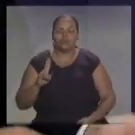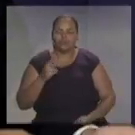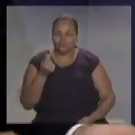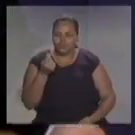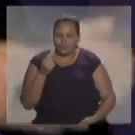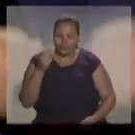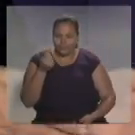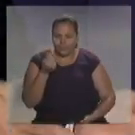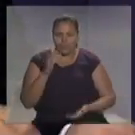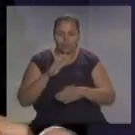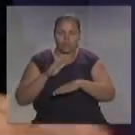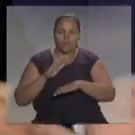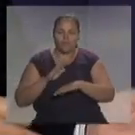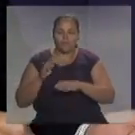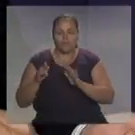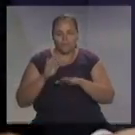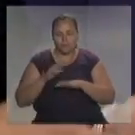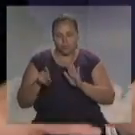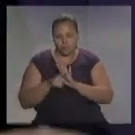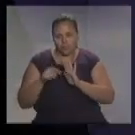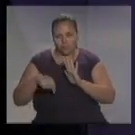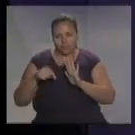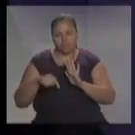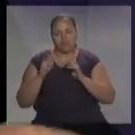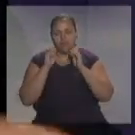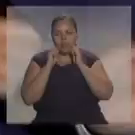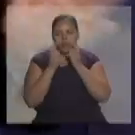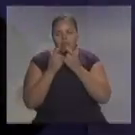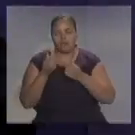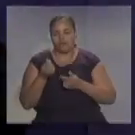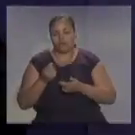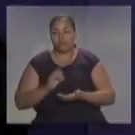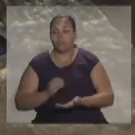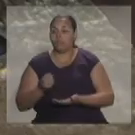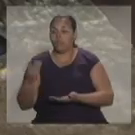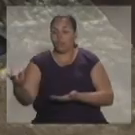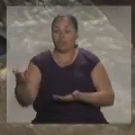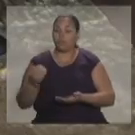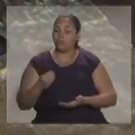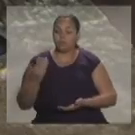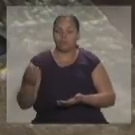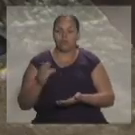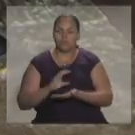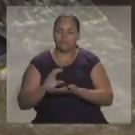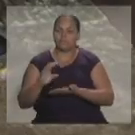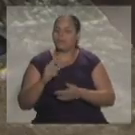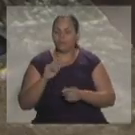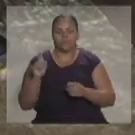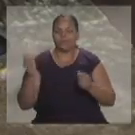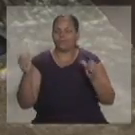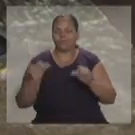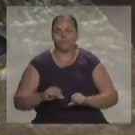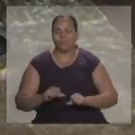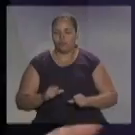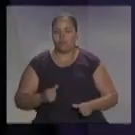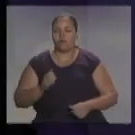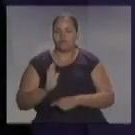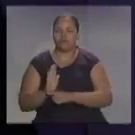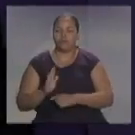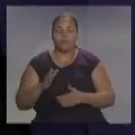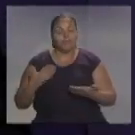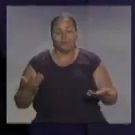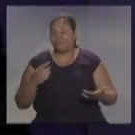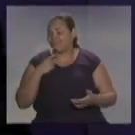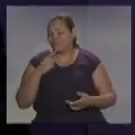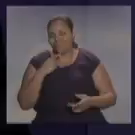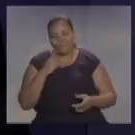de recursos aqui da Assembleia Legislativa, doando para que a coisa não estivesse pior ainda. Mas a gente